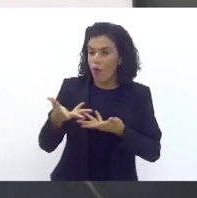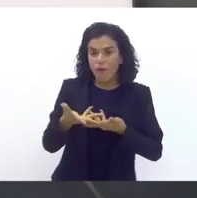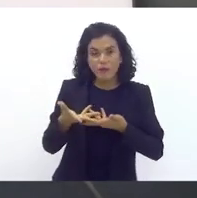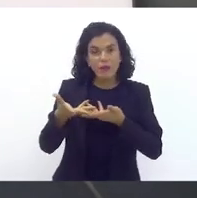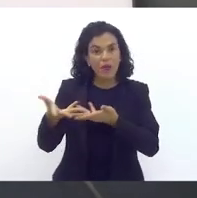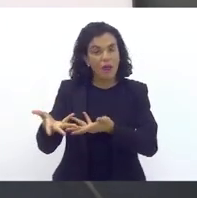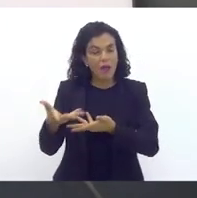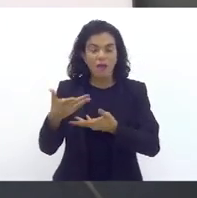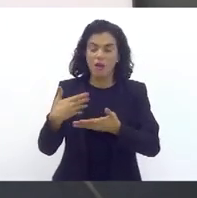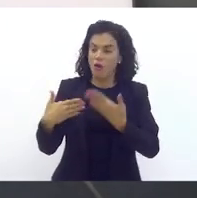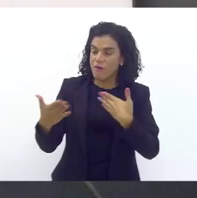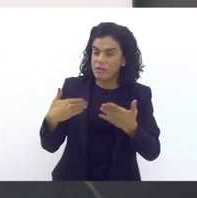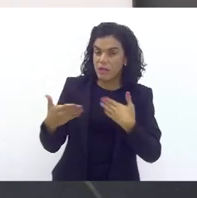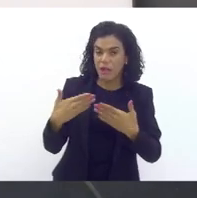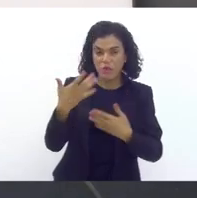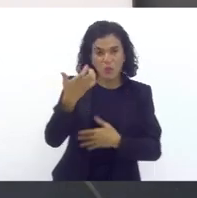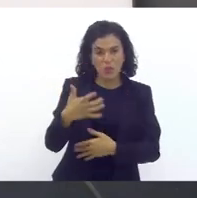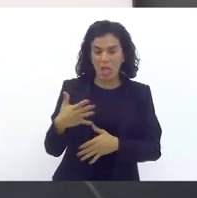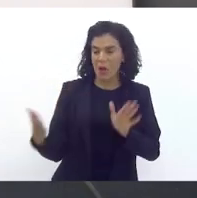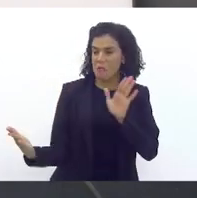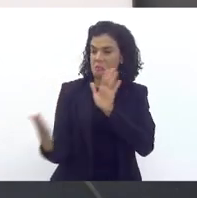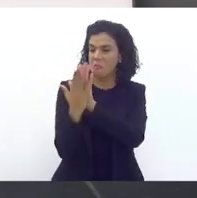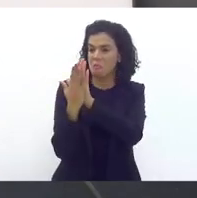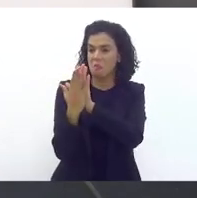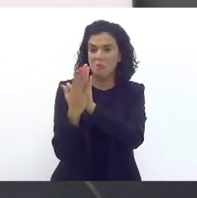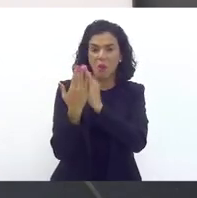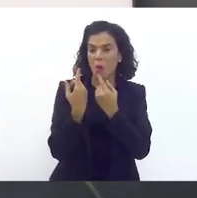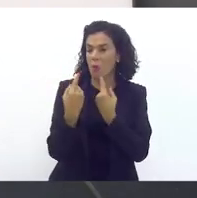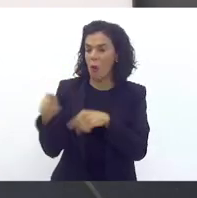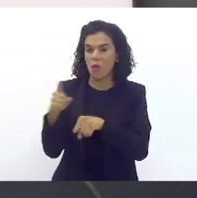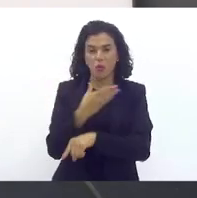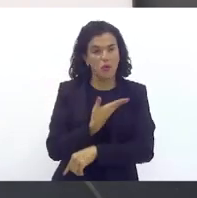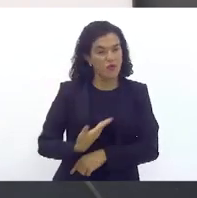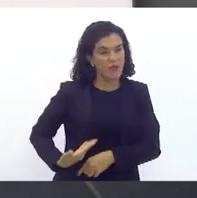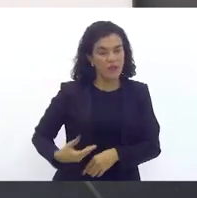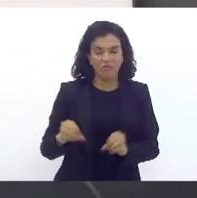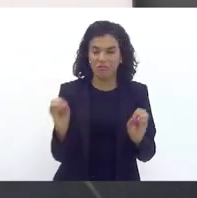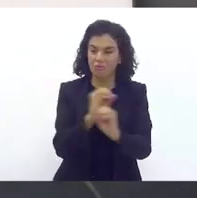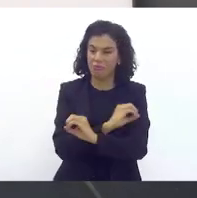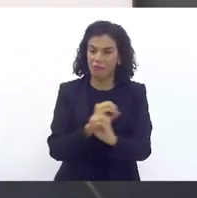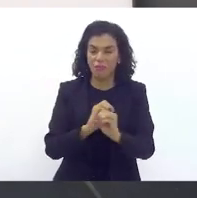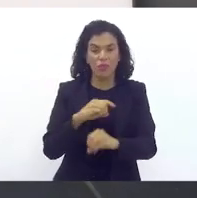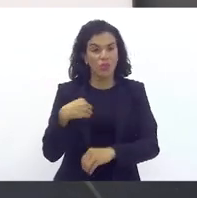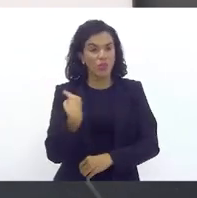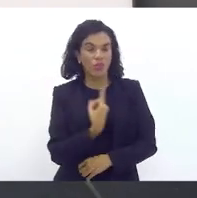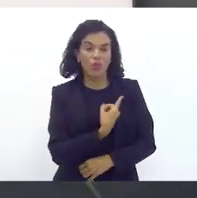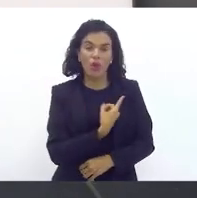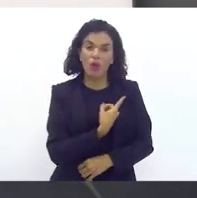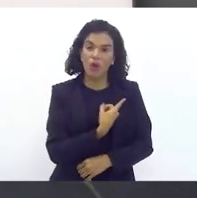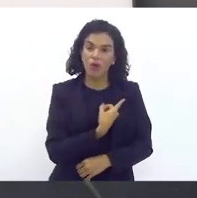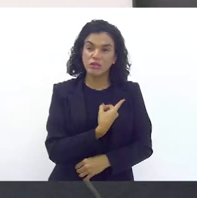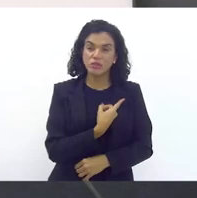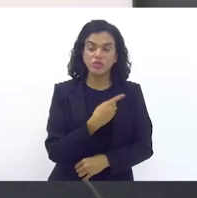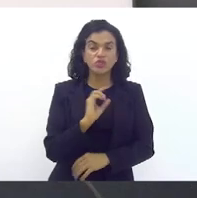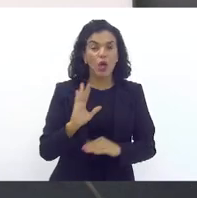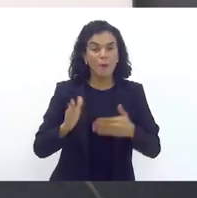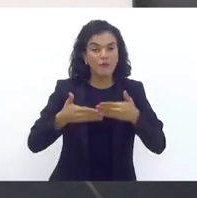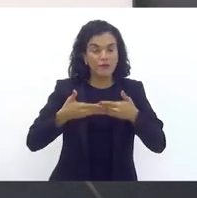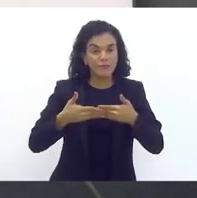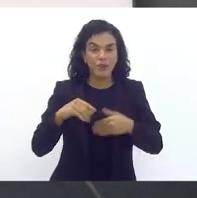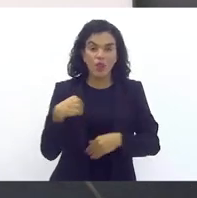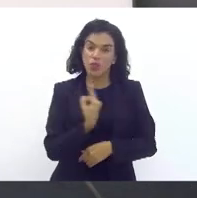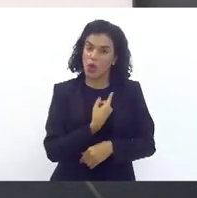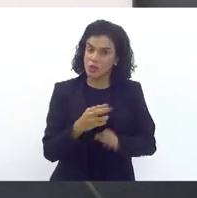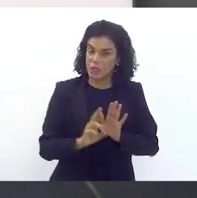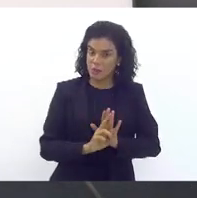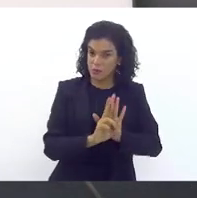gente não quer afrontar, nós não somos oposição ao governo, nós fizemos só para finalizar, uma